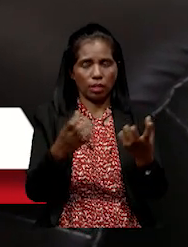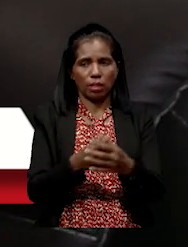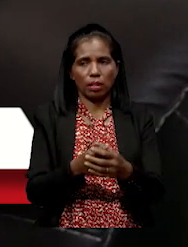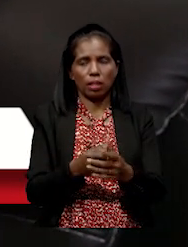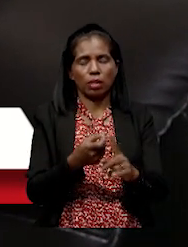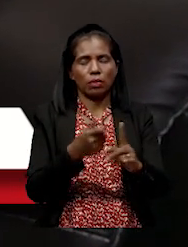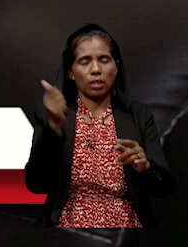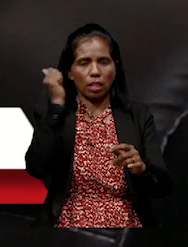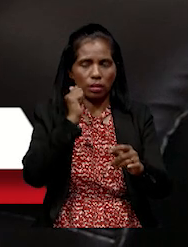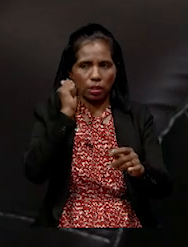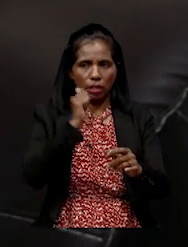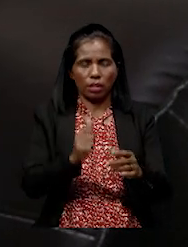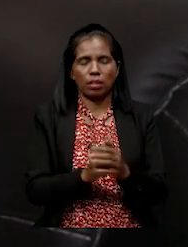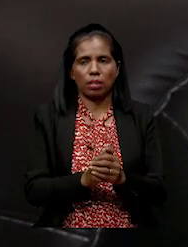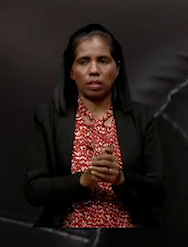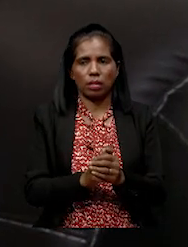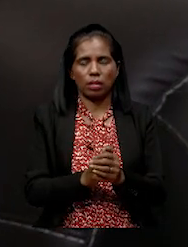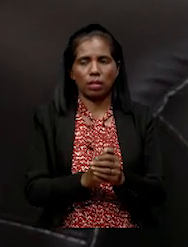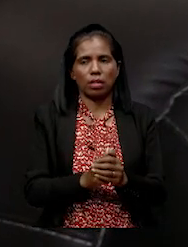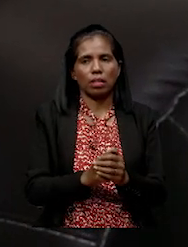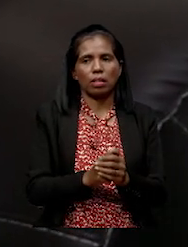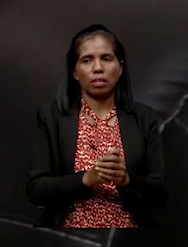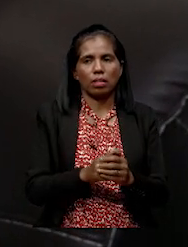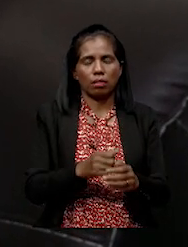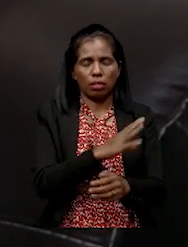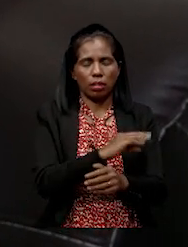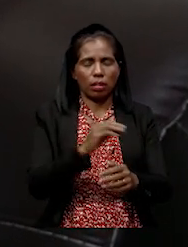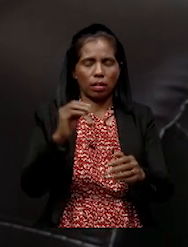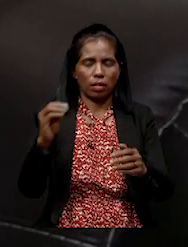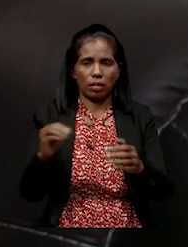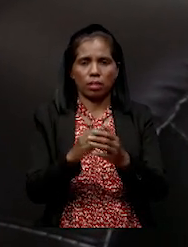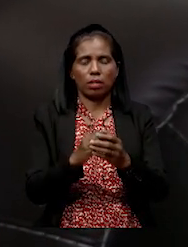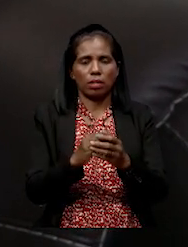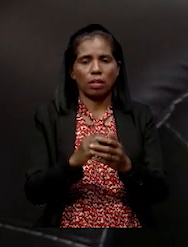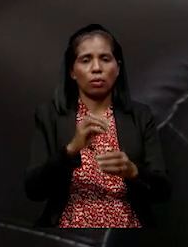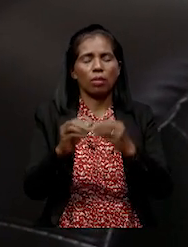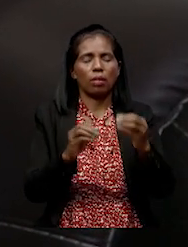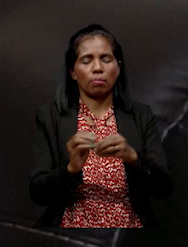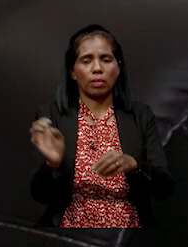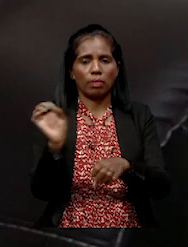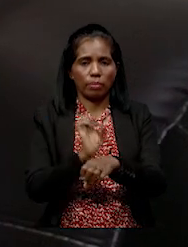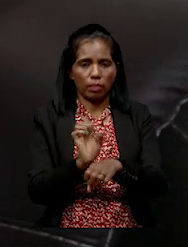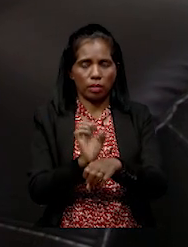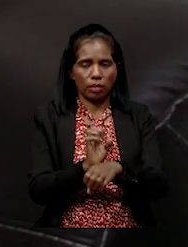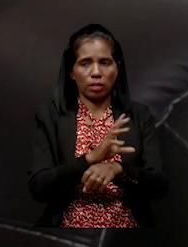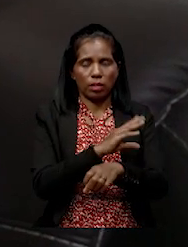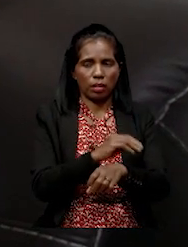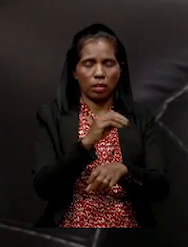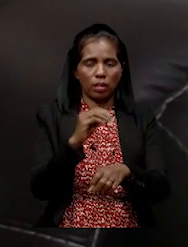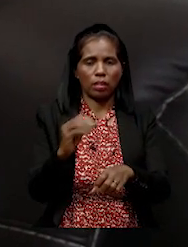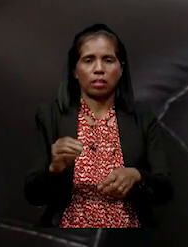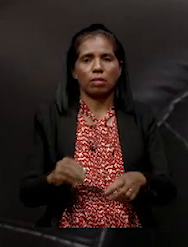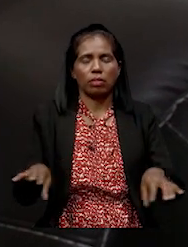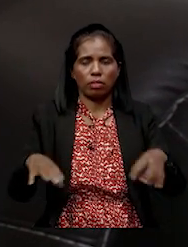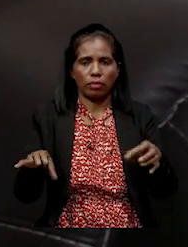a linha natureza, por exemplo, e a área comércio. Área comércio é assuntos para legislações, para